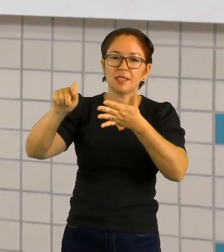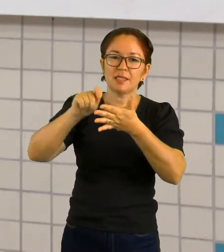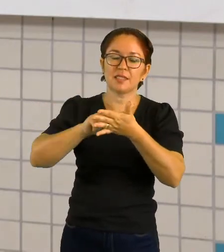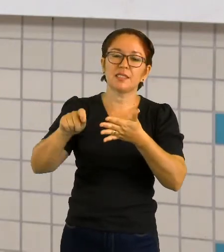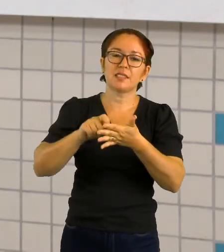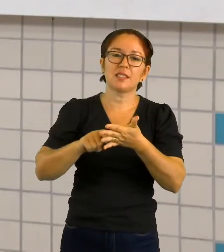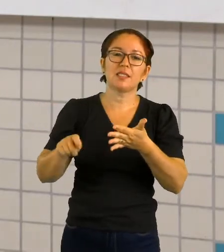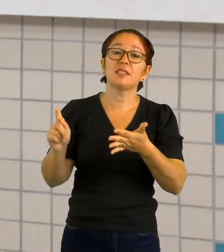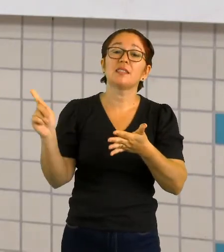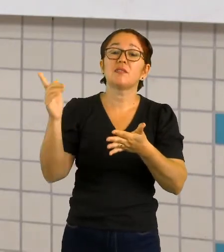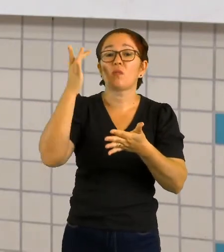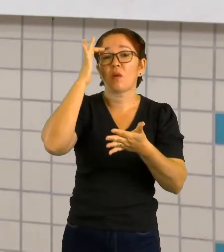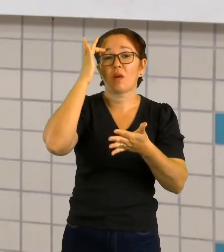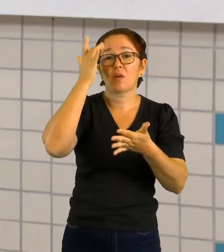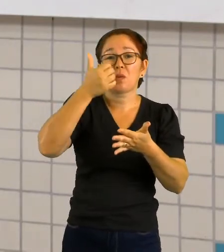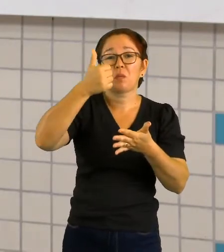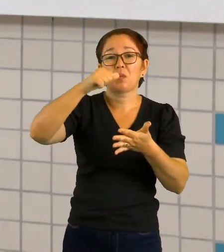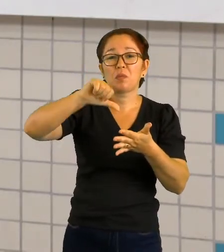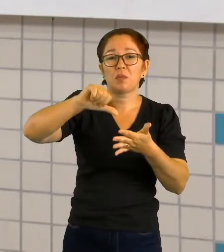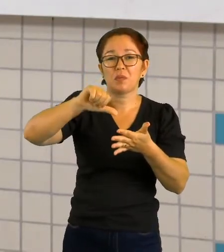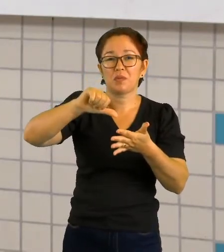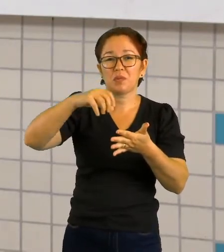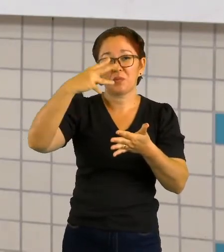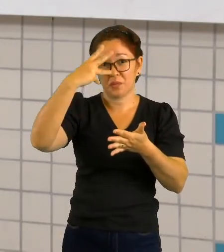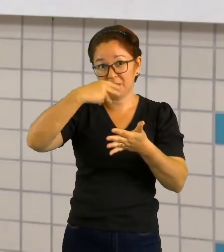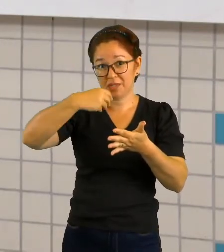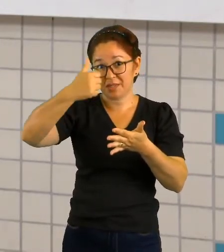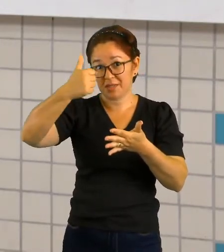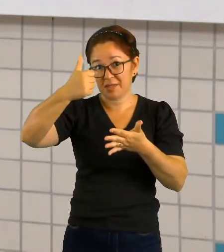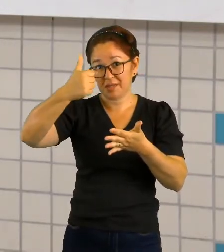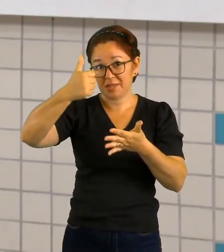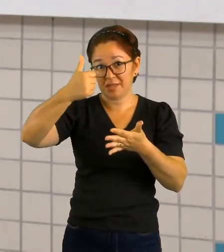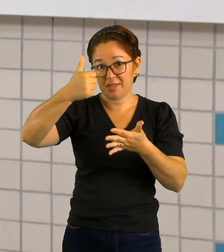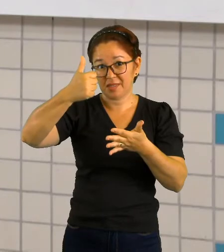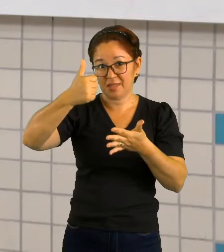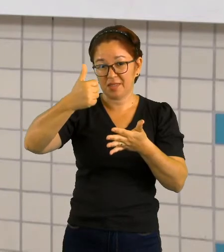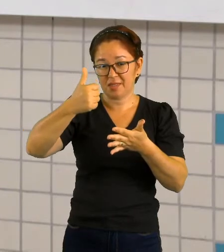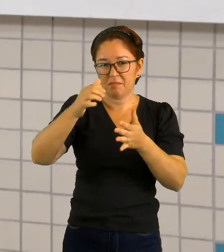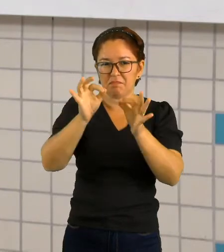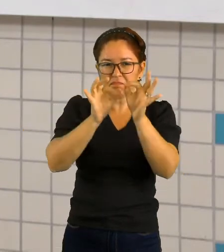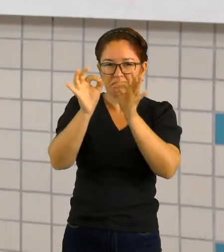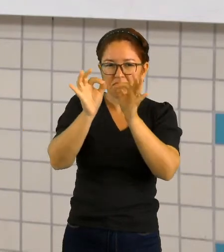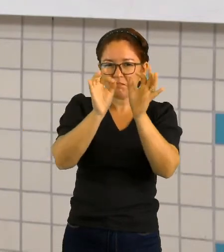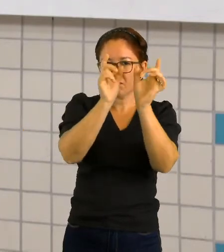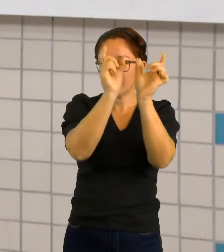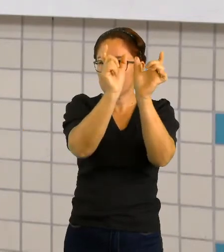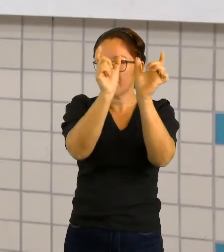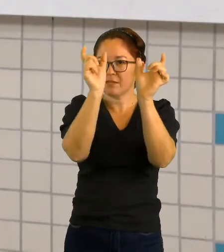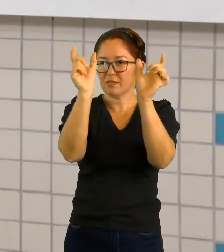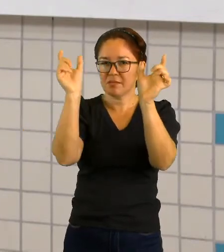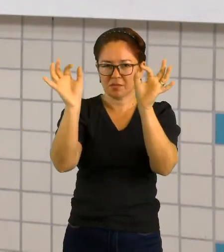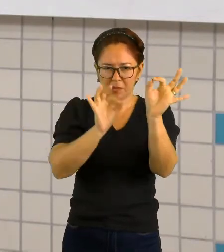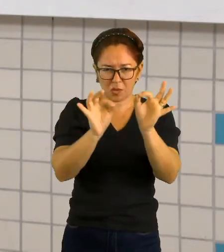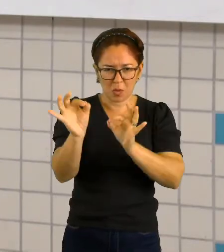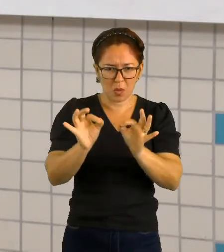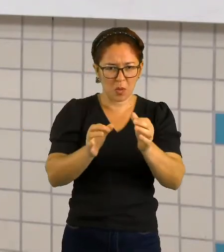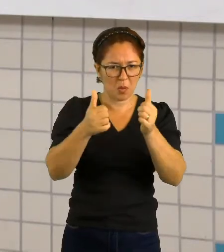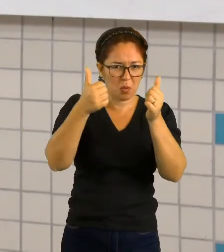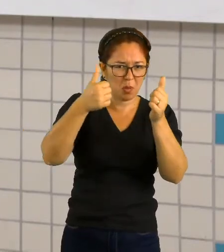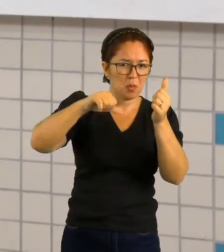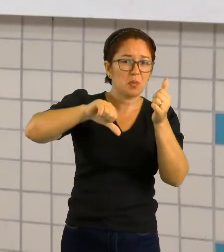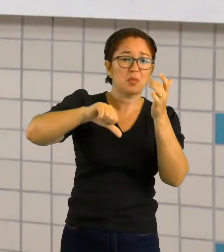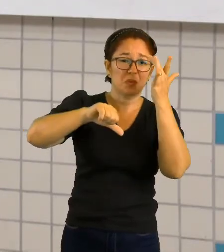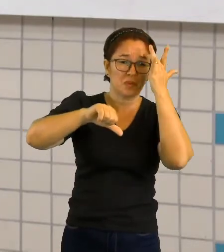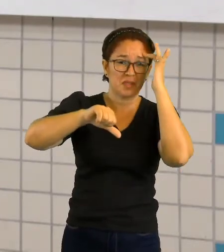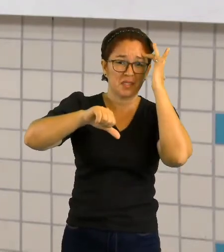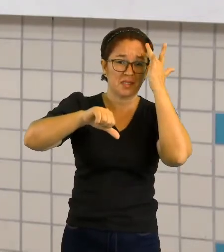vocês acharam? Ficou bonito? Está esteticamente agradável a escrita da Fava? Tá ou não tá?